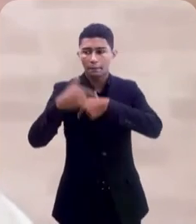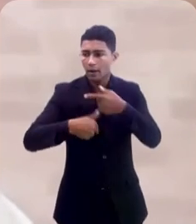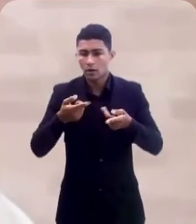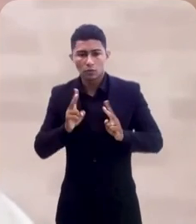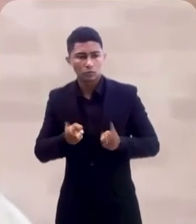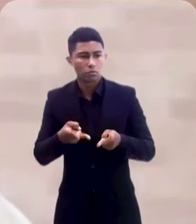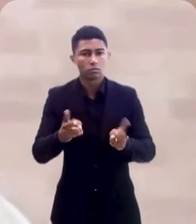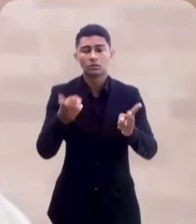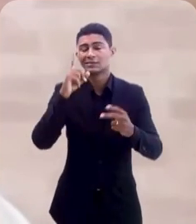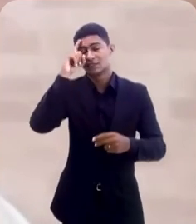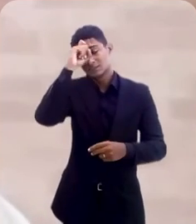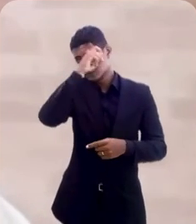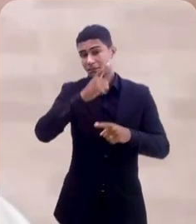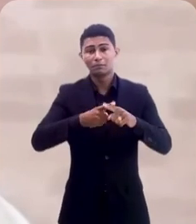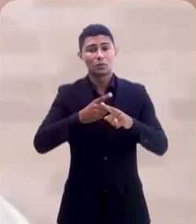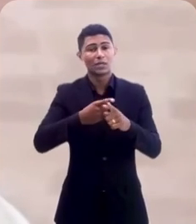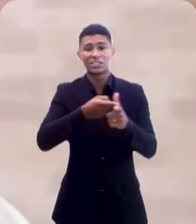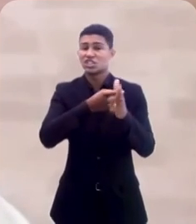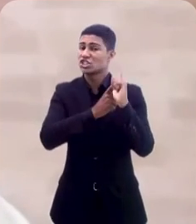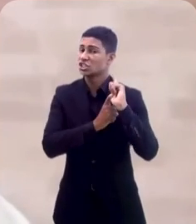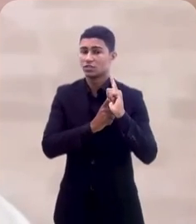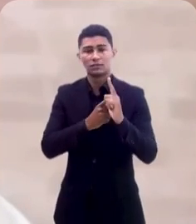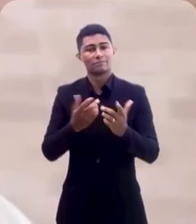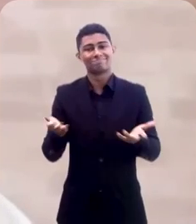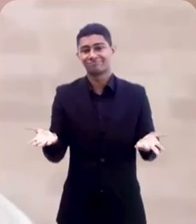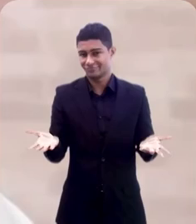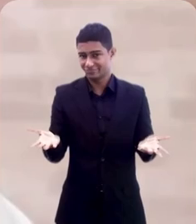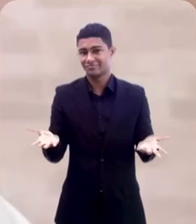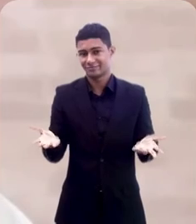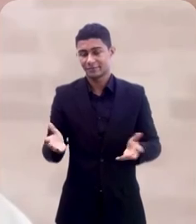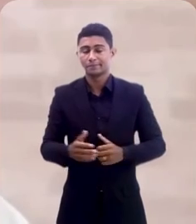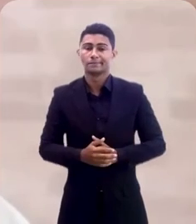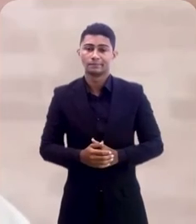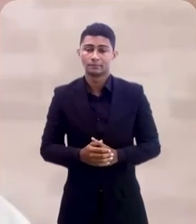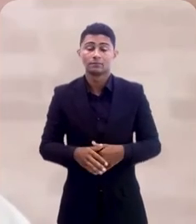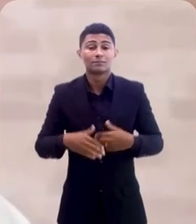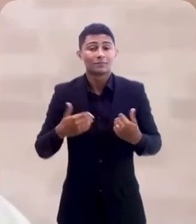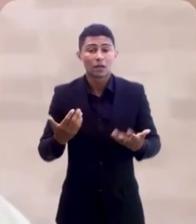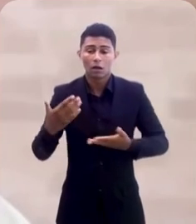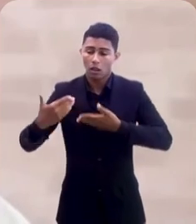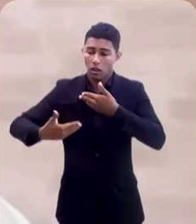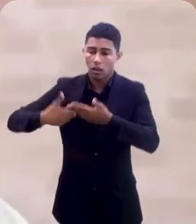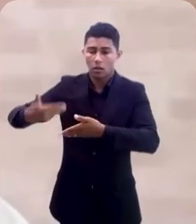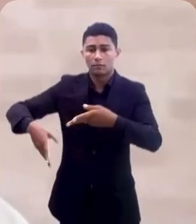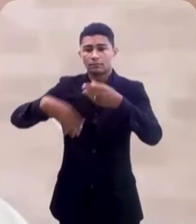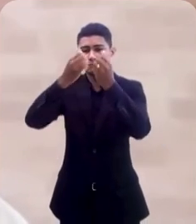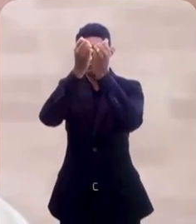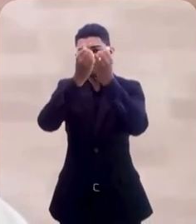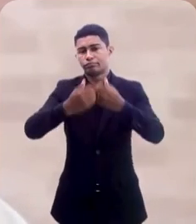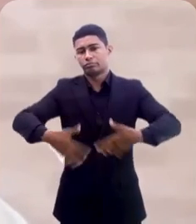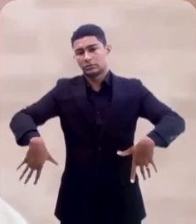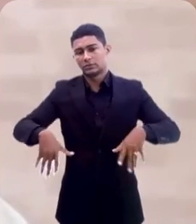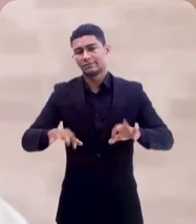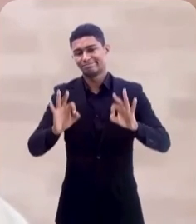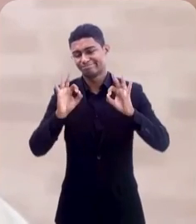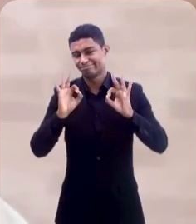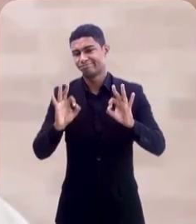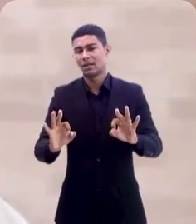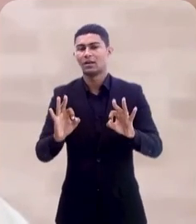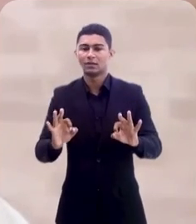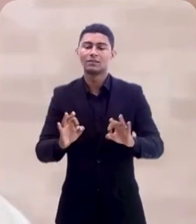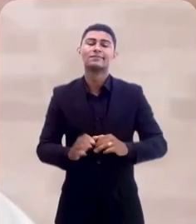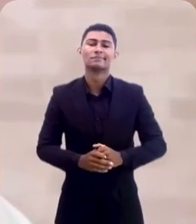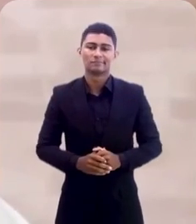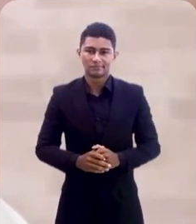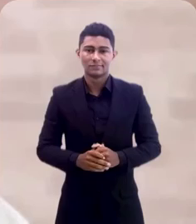herdeiros obrigatórios e necessários, né? E isso traz um prejuízo enorme